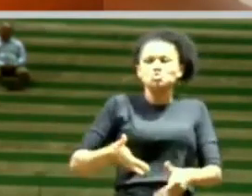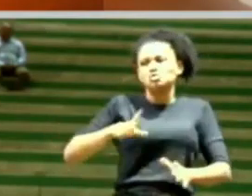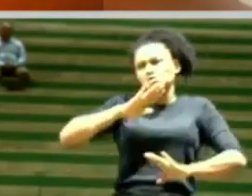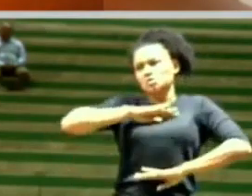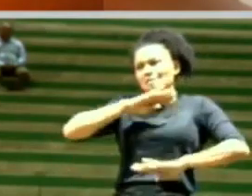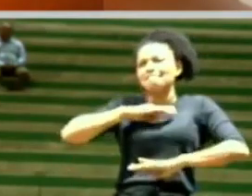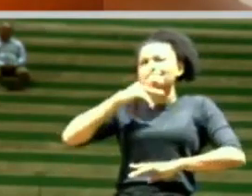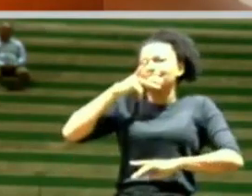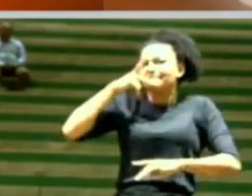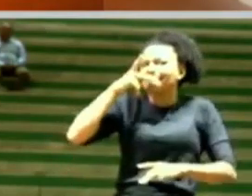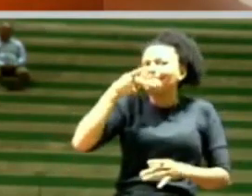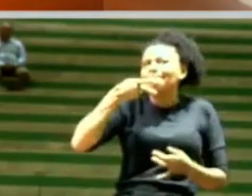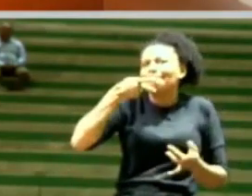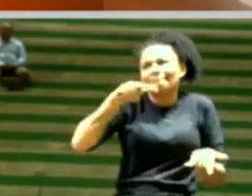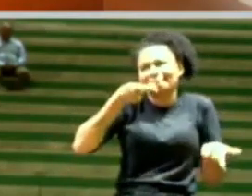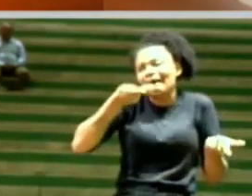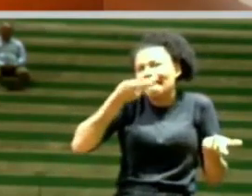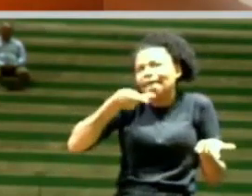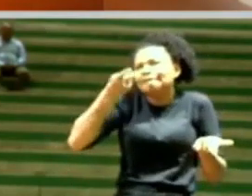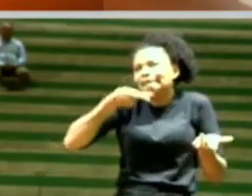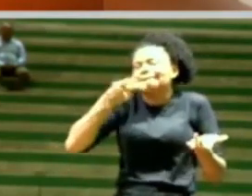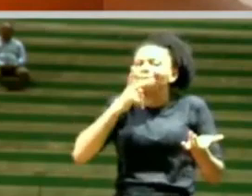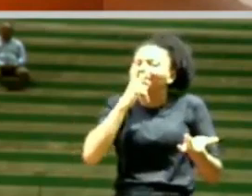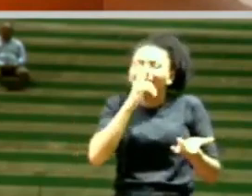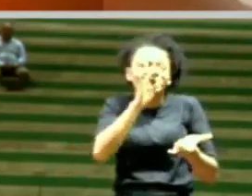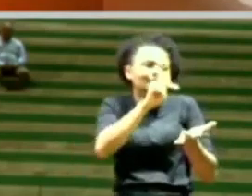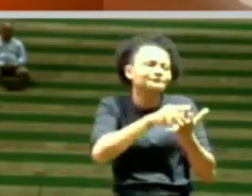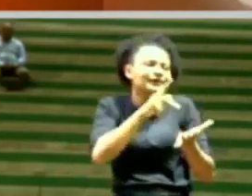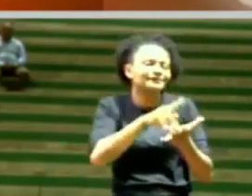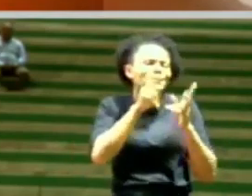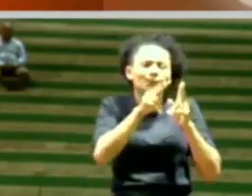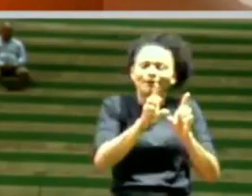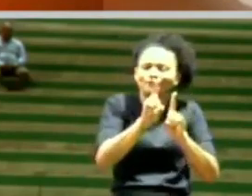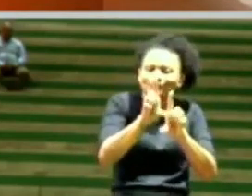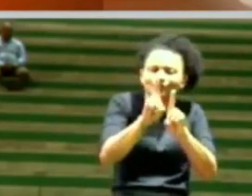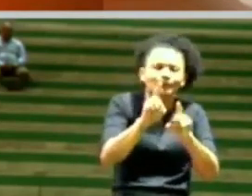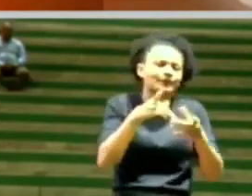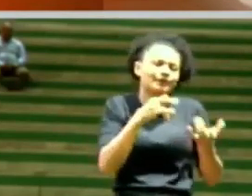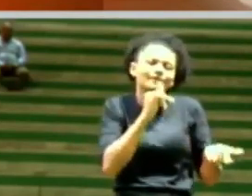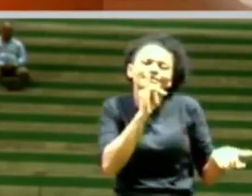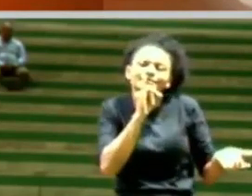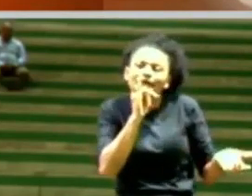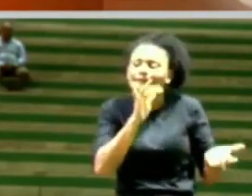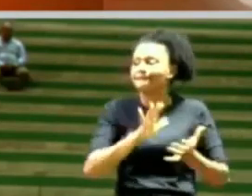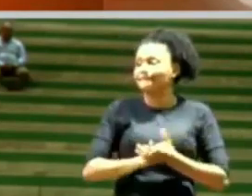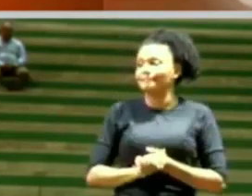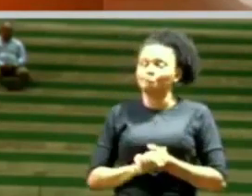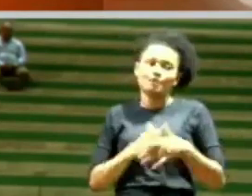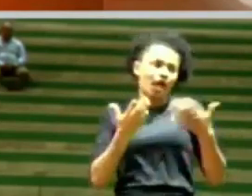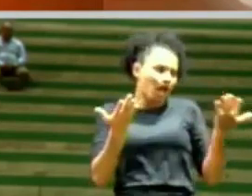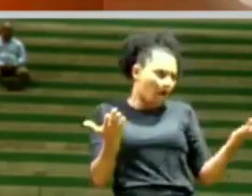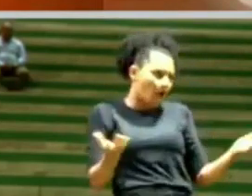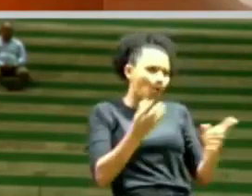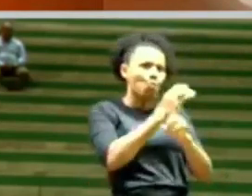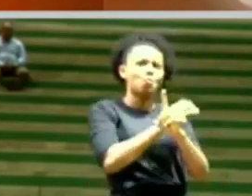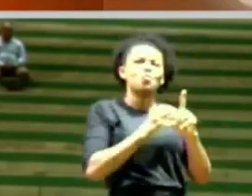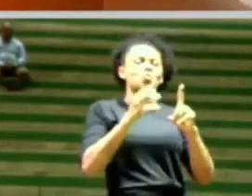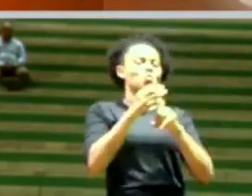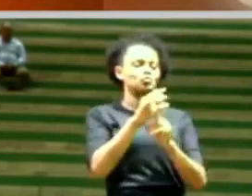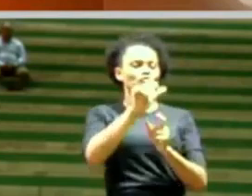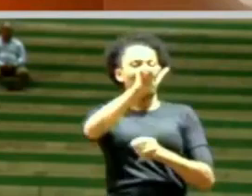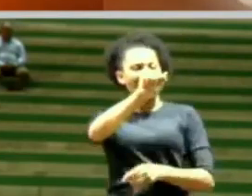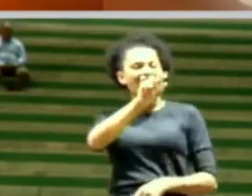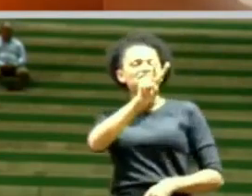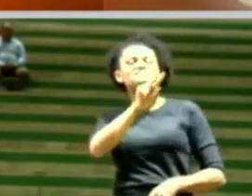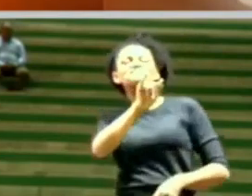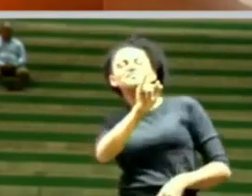falar, parece que se torna verdade, e quase que doutrina. Então, por exemplo, irmão, o culto hoje foi avivado,